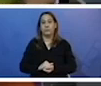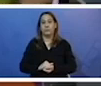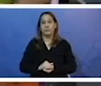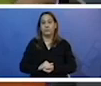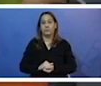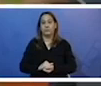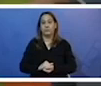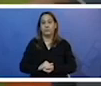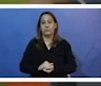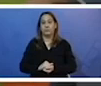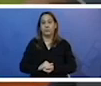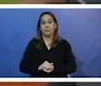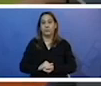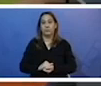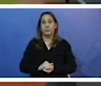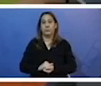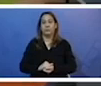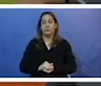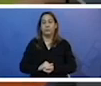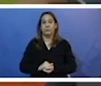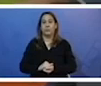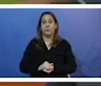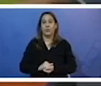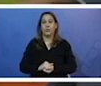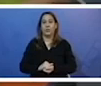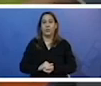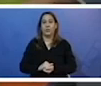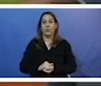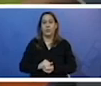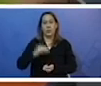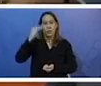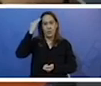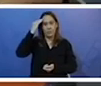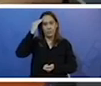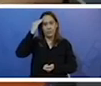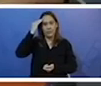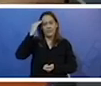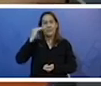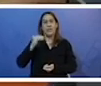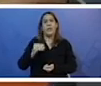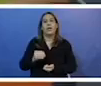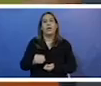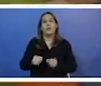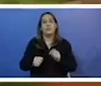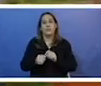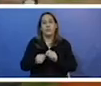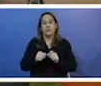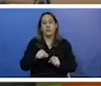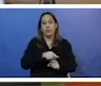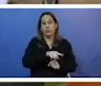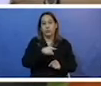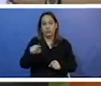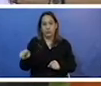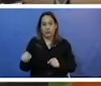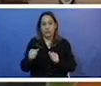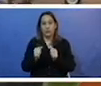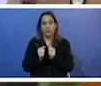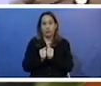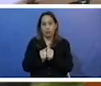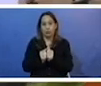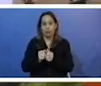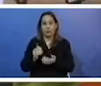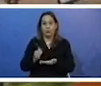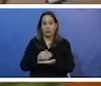vamos fazer com vocês essa daqui. Que nós temos que pensar um pouquinho mais. Chegou na página